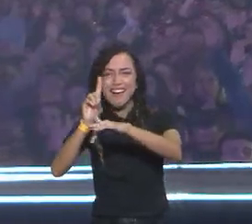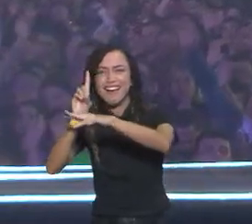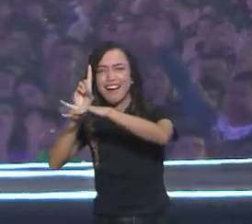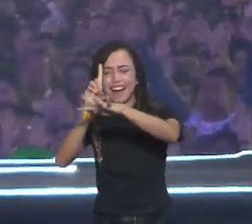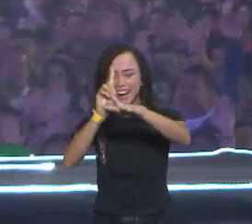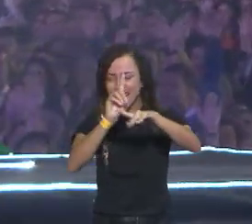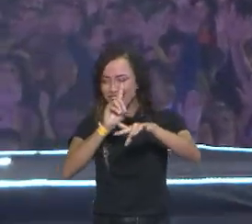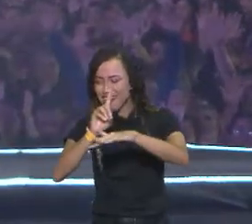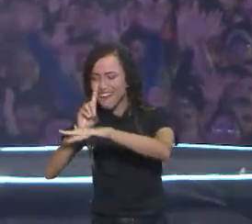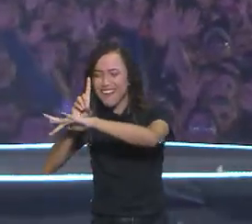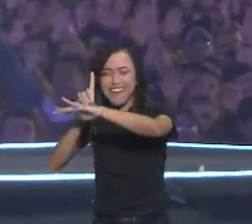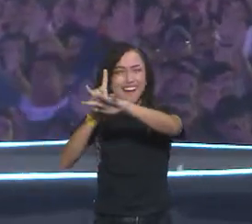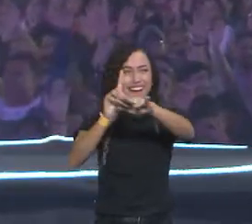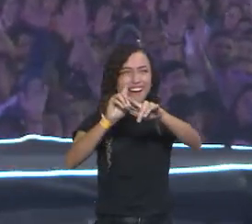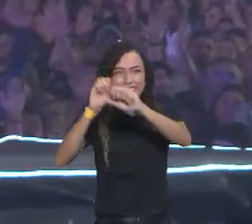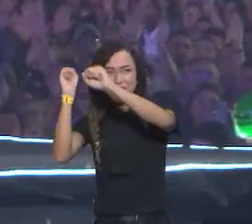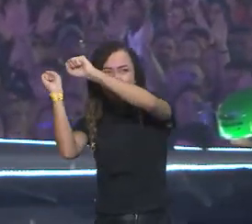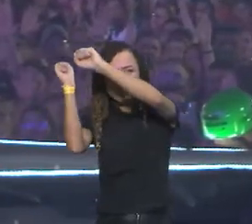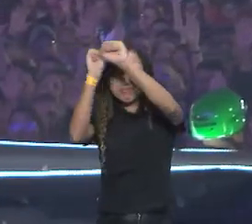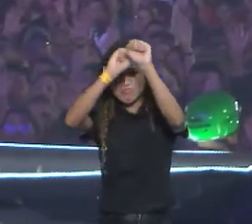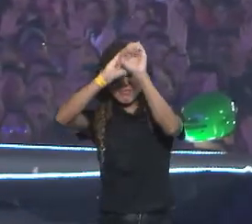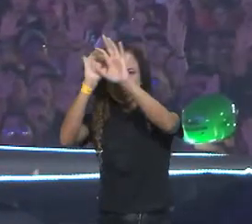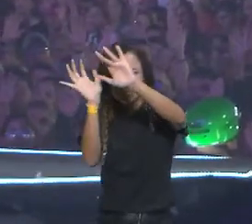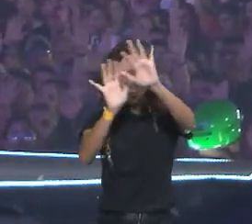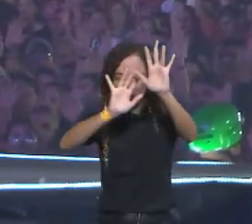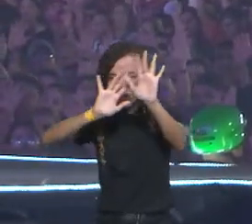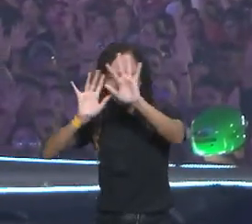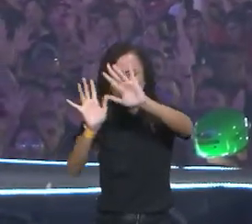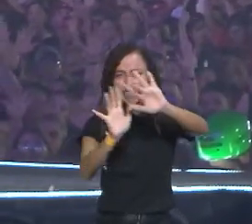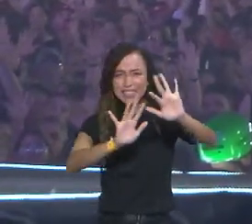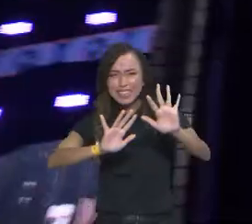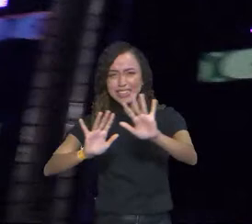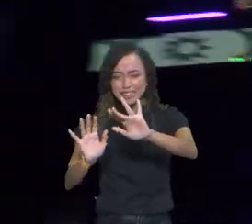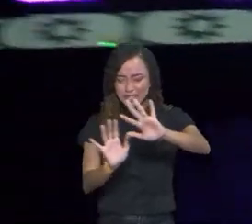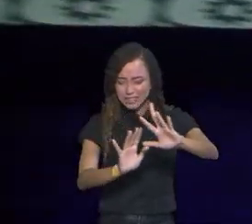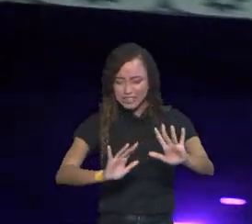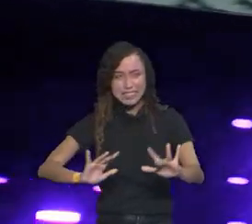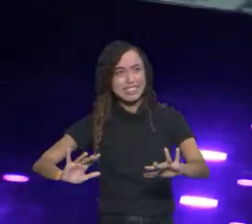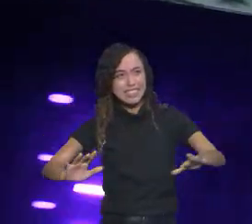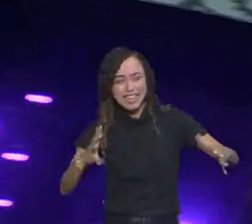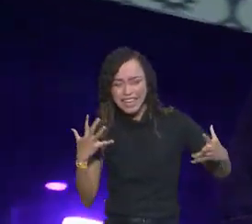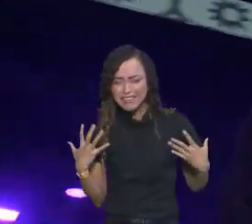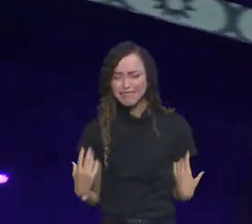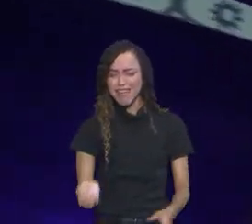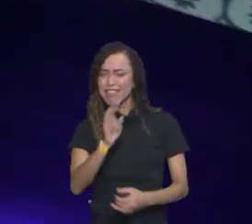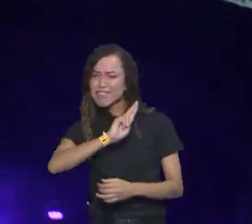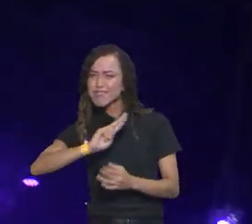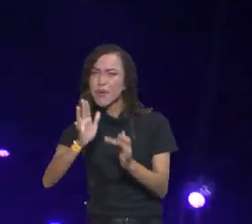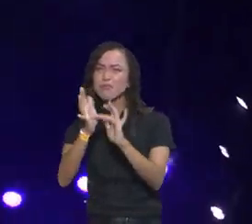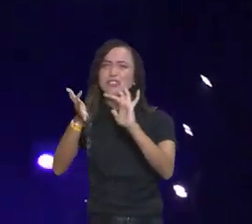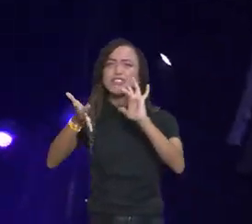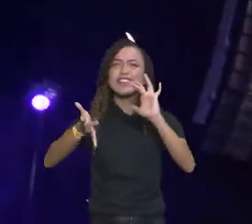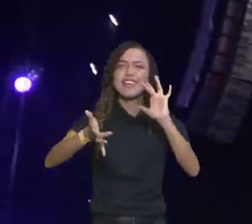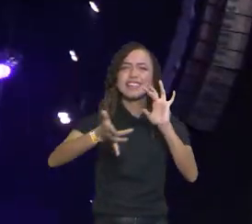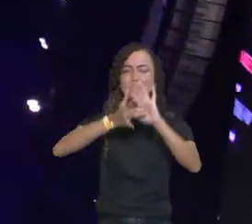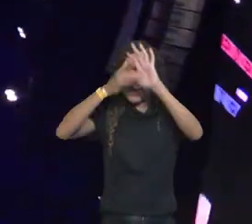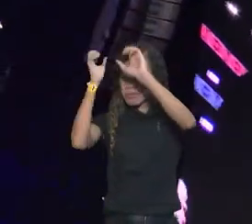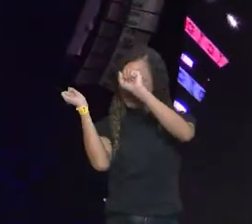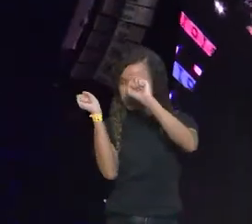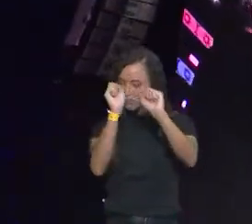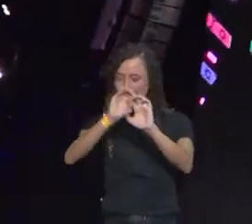a tua vida a Vitória toda posse em nome de Jesus